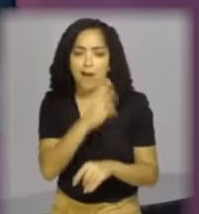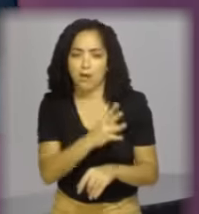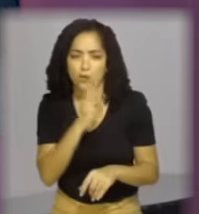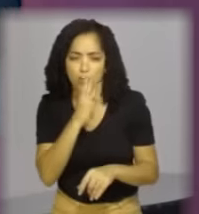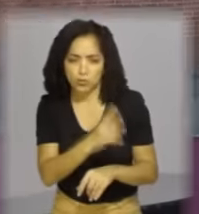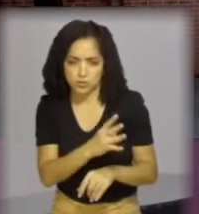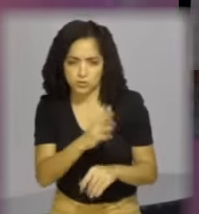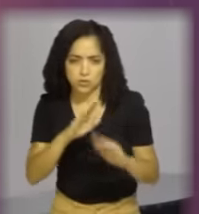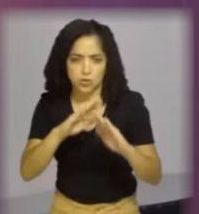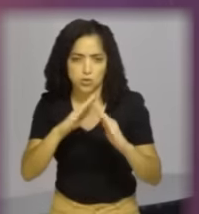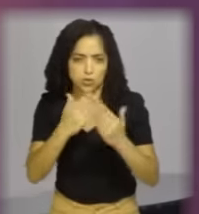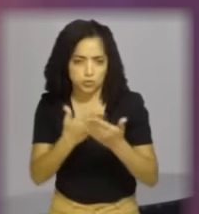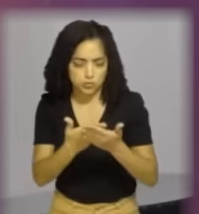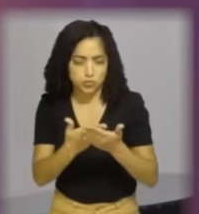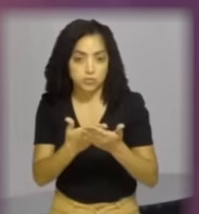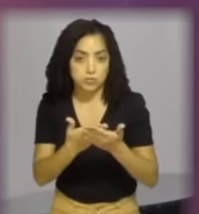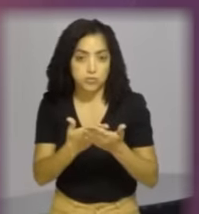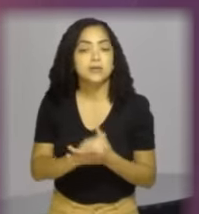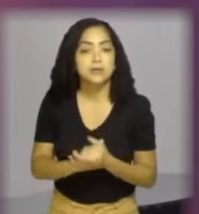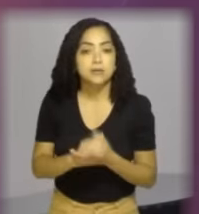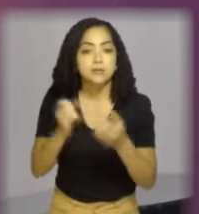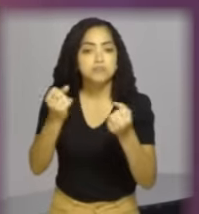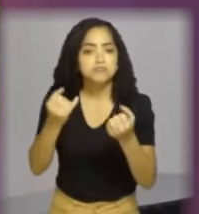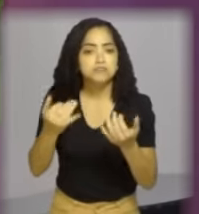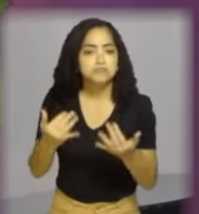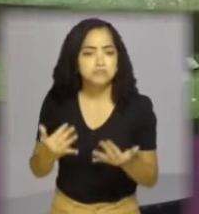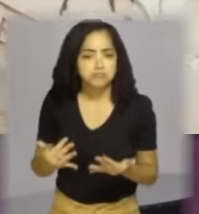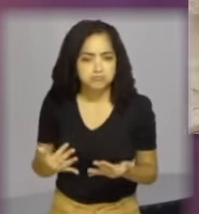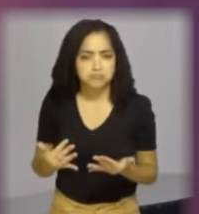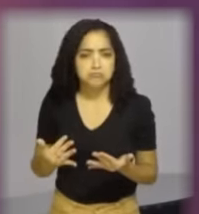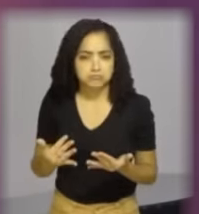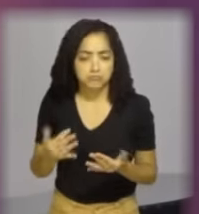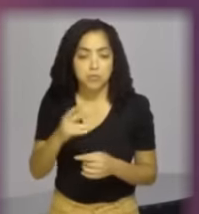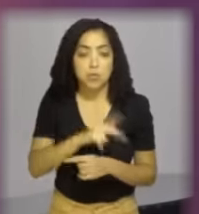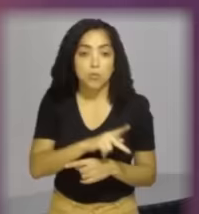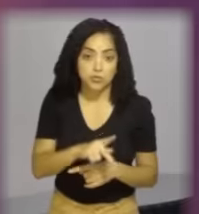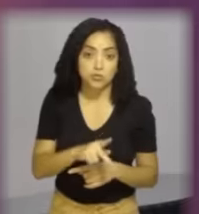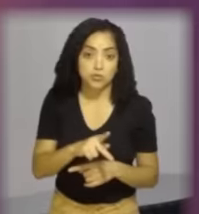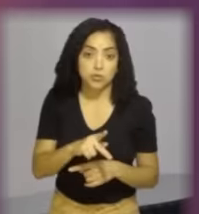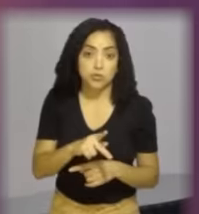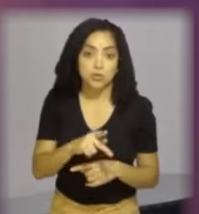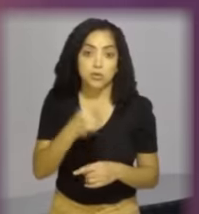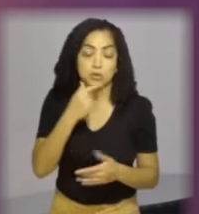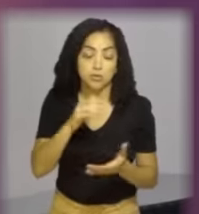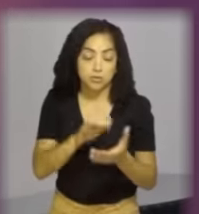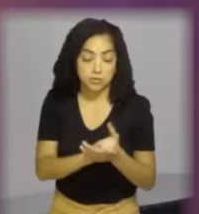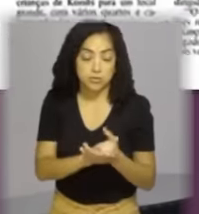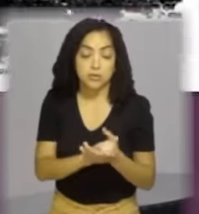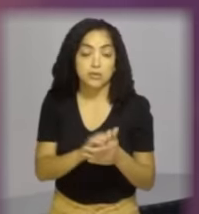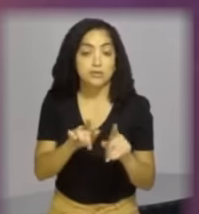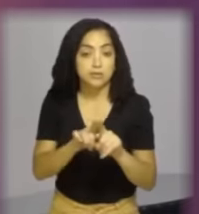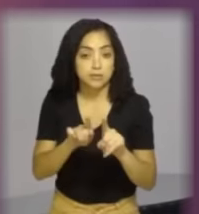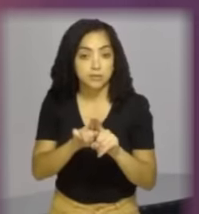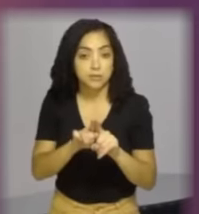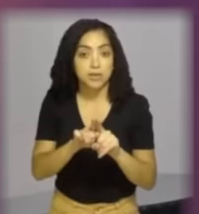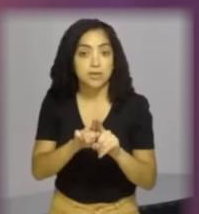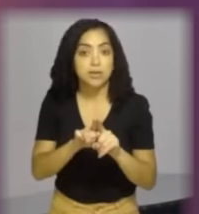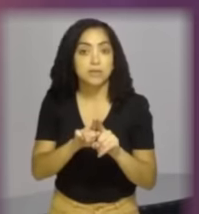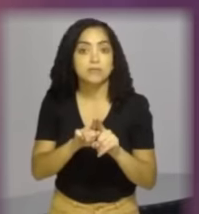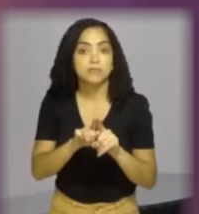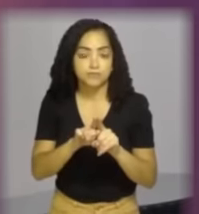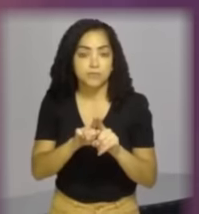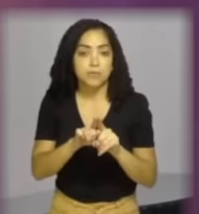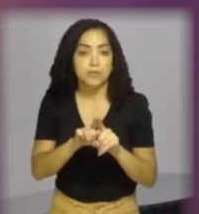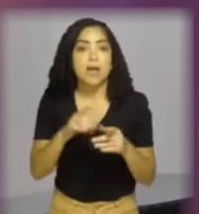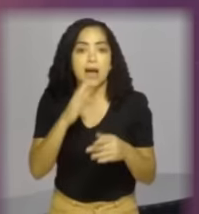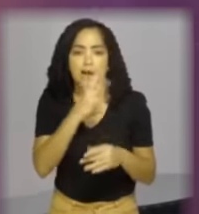Escola Base. Talvez alguns dos senhores ainda se lembrem. Uma professora, o marido dela e os proprietários da escola foram acusados de abuso